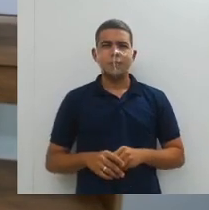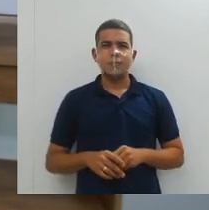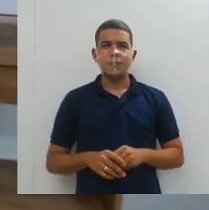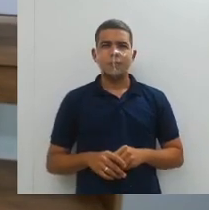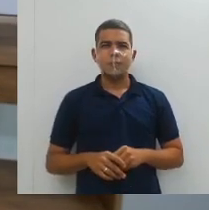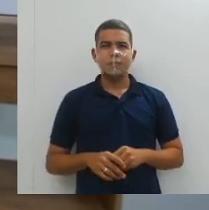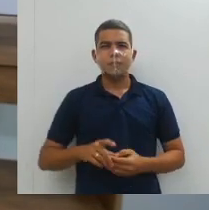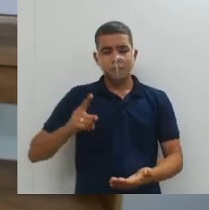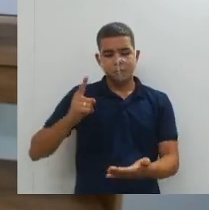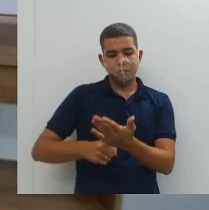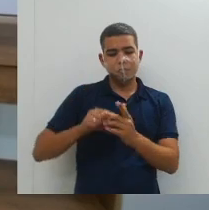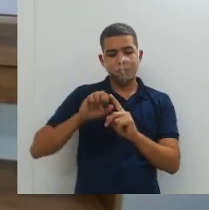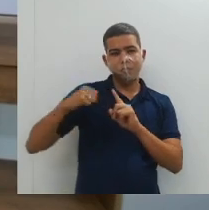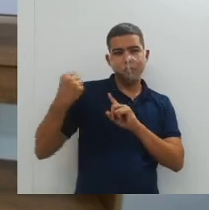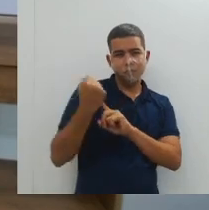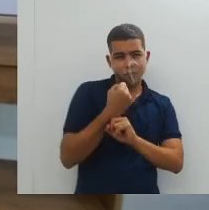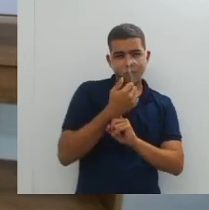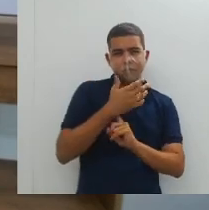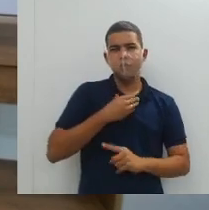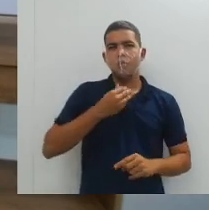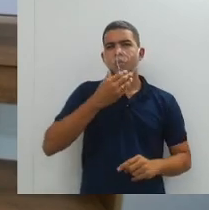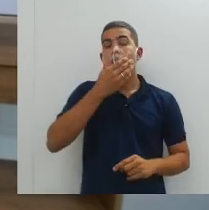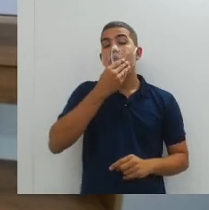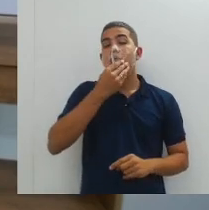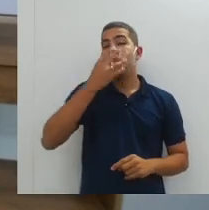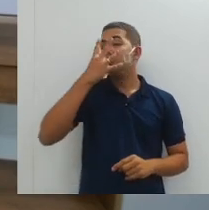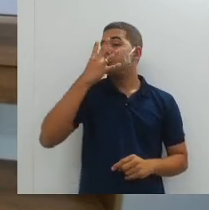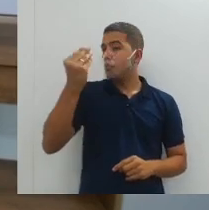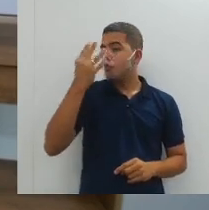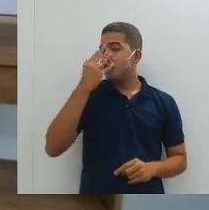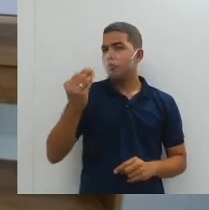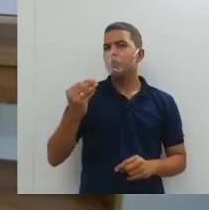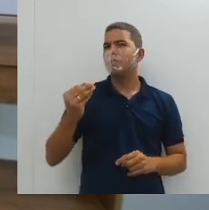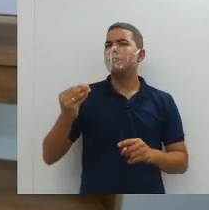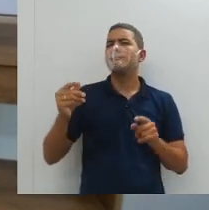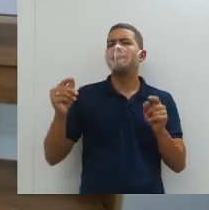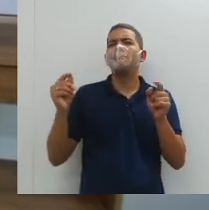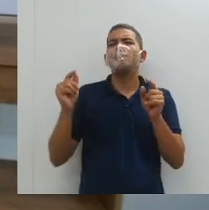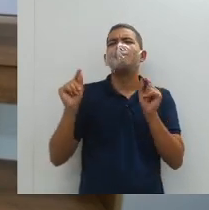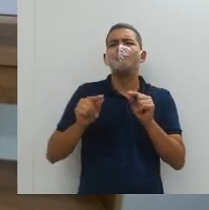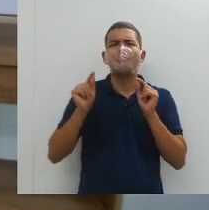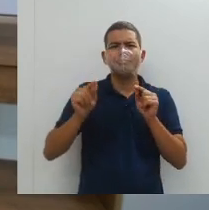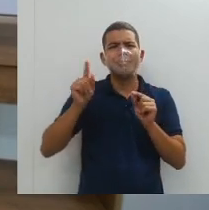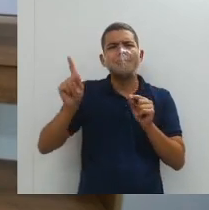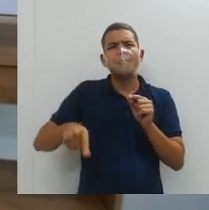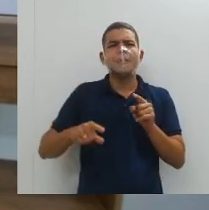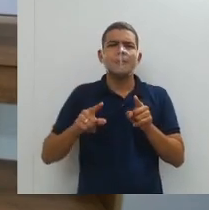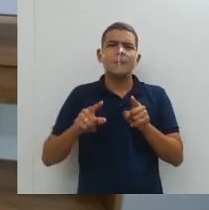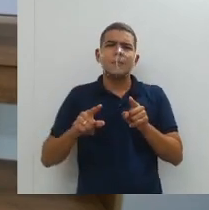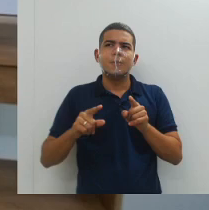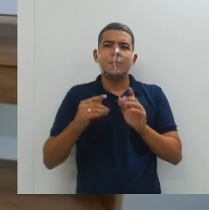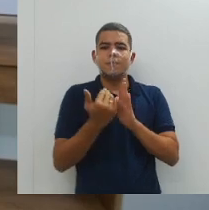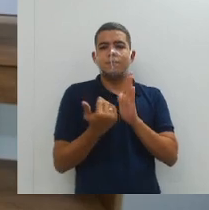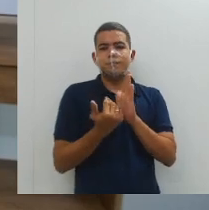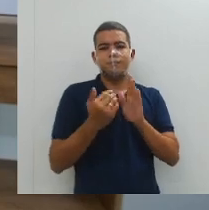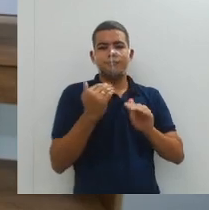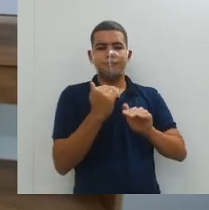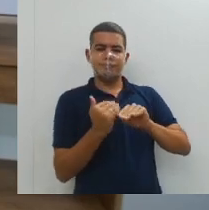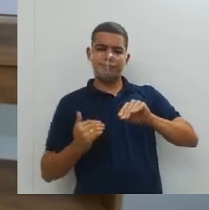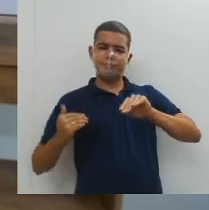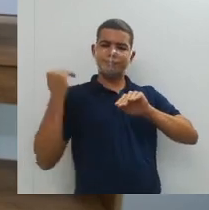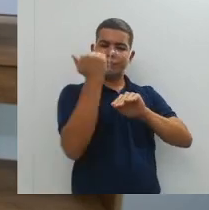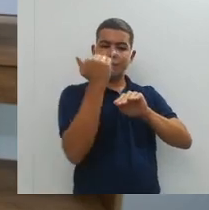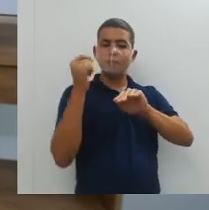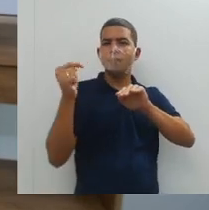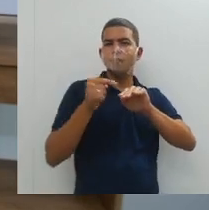o contrato social para Hobbes, ele existe para superar o estado de natureza, que é aquele estado de